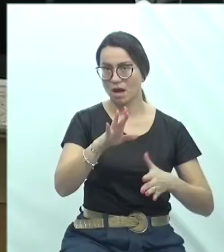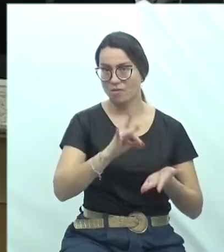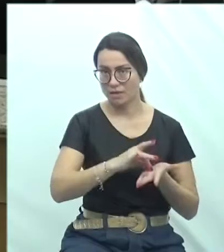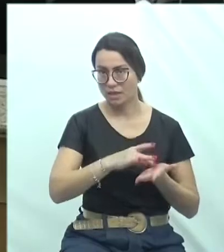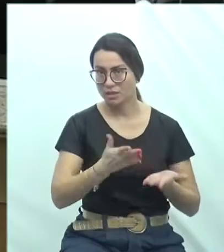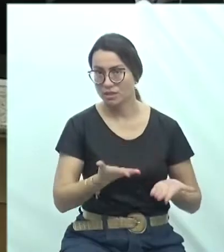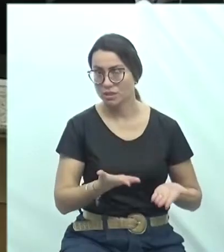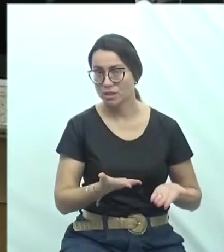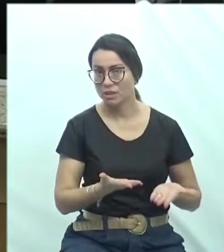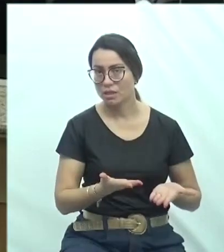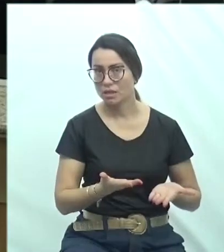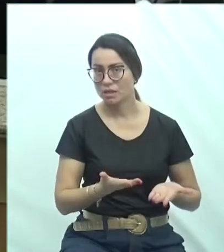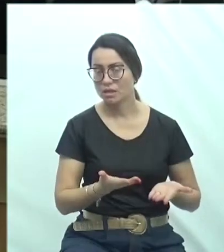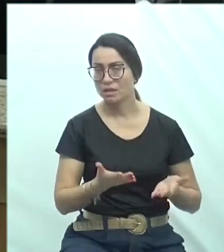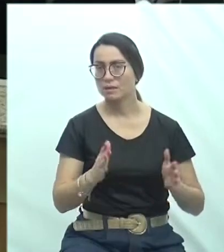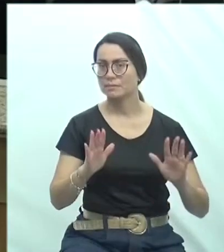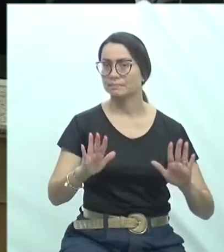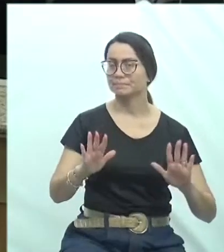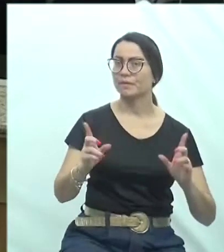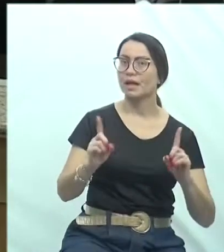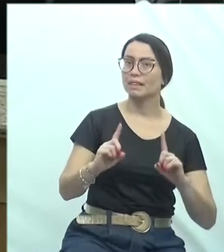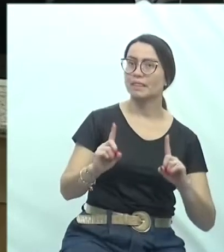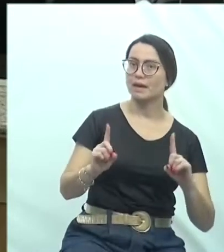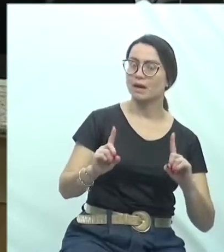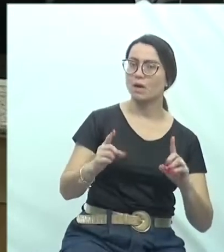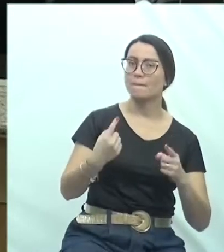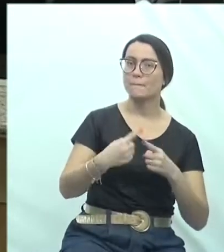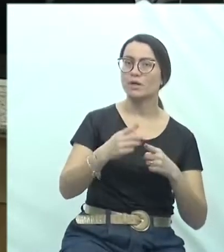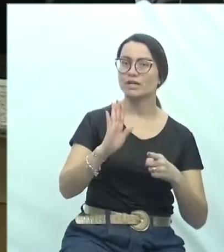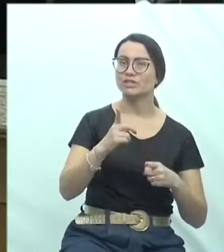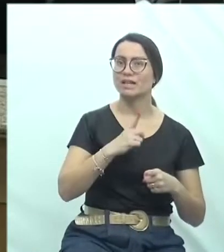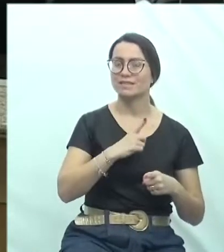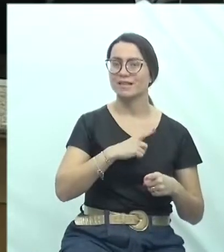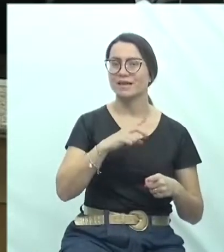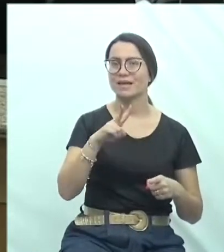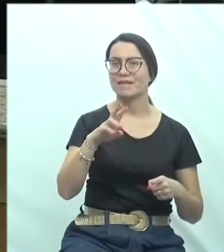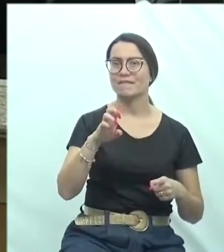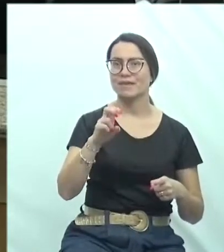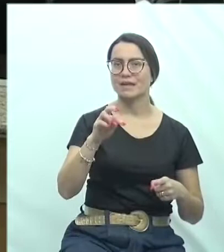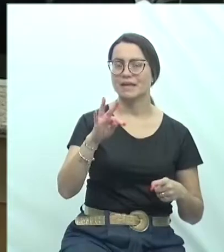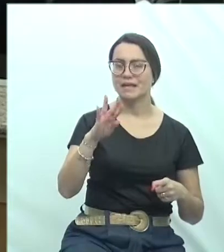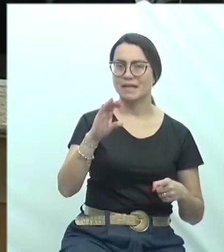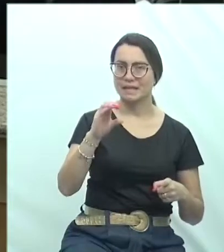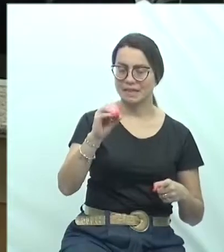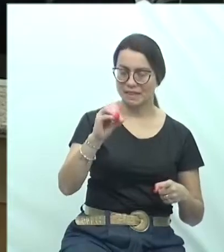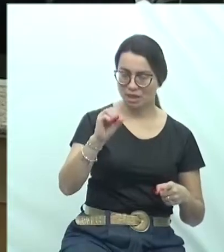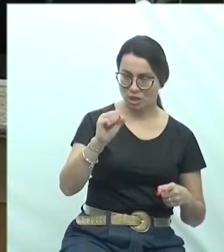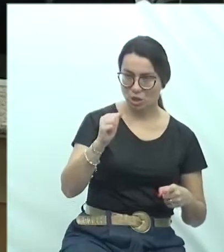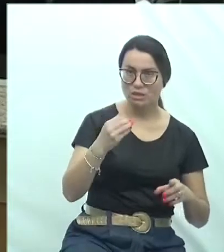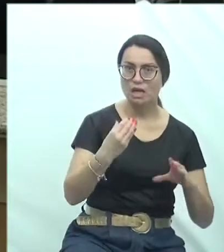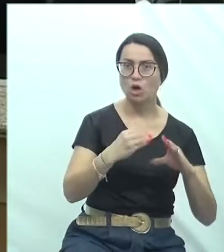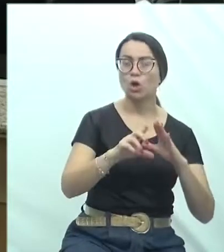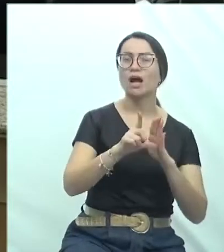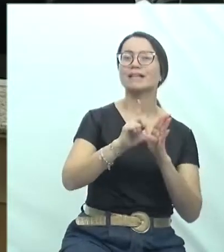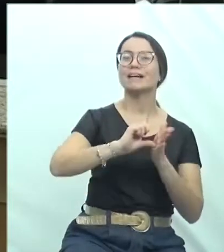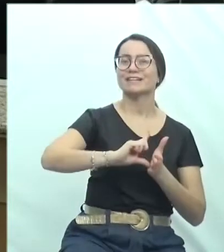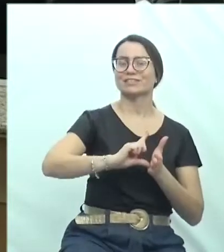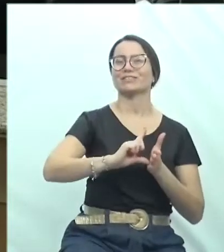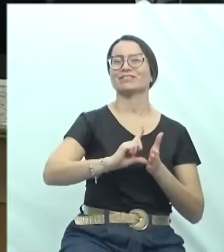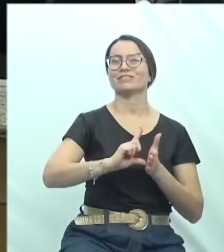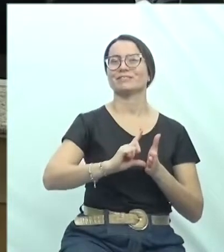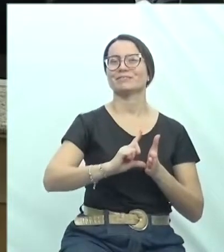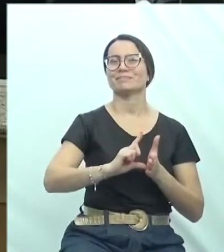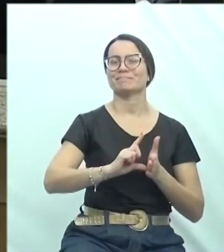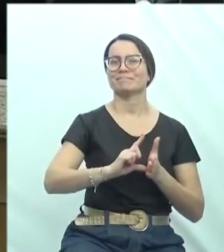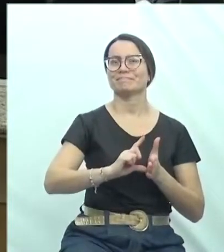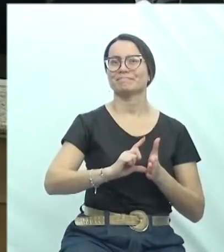mecânico. Não necessariamente, porque a gente já tem as ventosas instaladas anteriormente à a caixa do Buster, né? Já para isso, para não chegar lá com